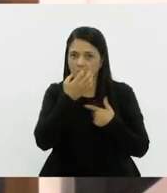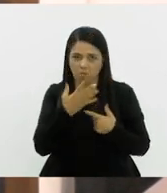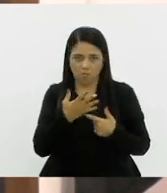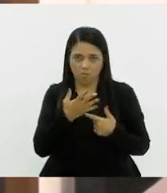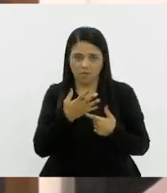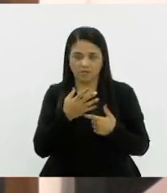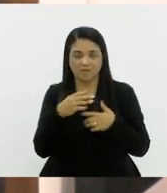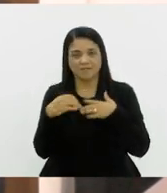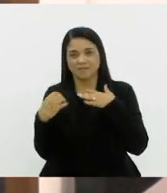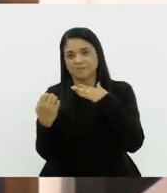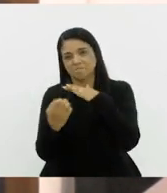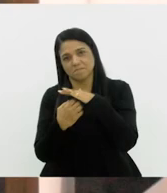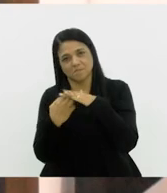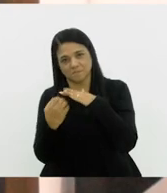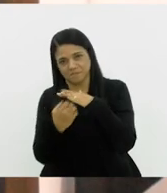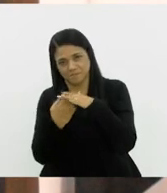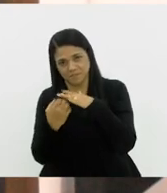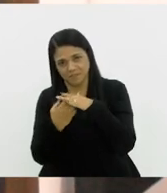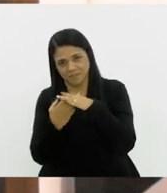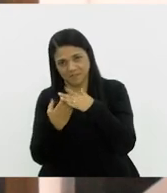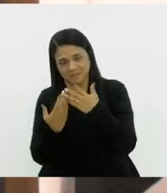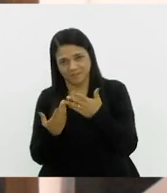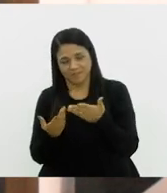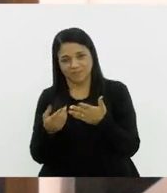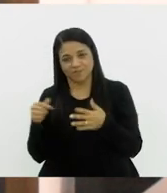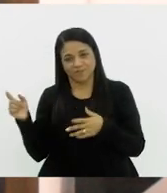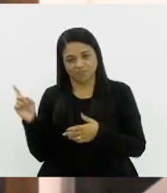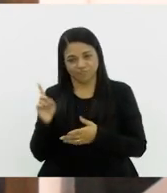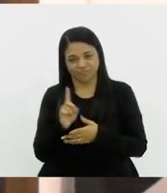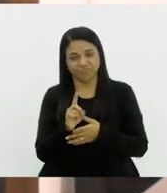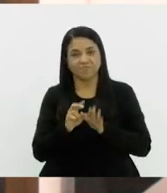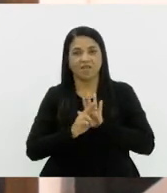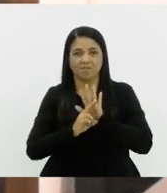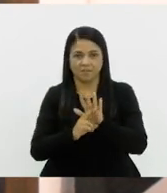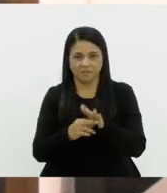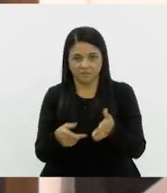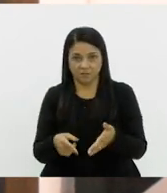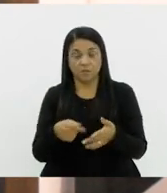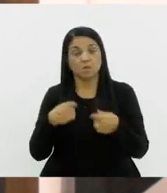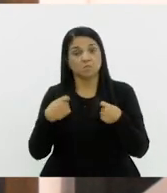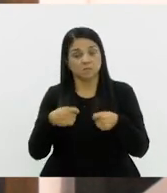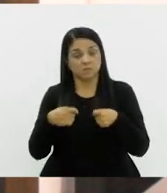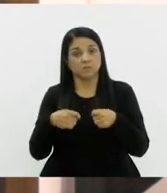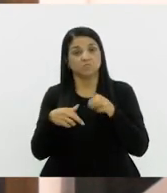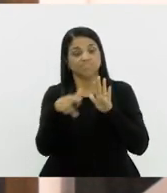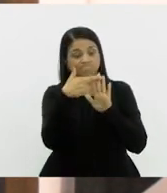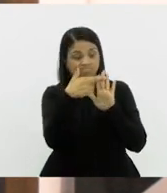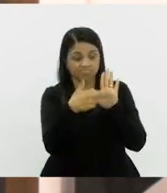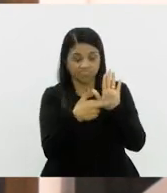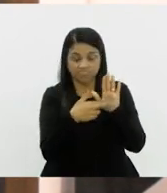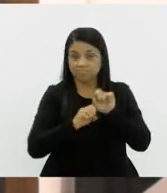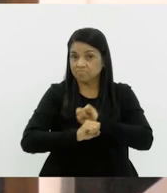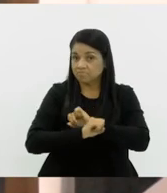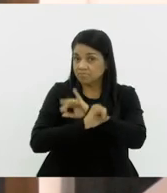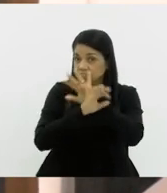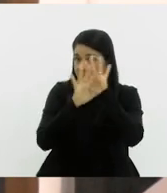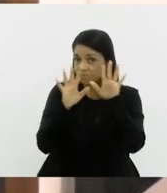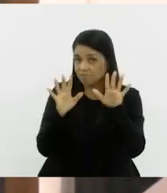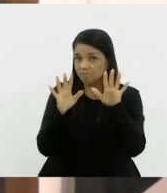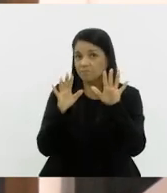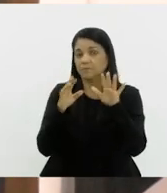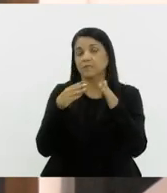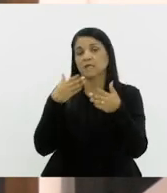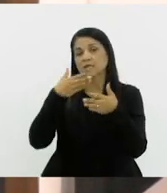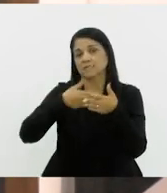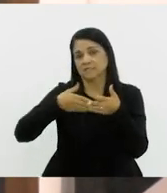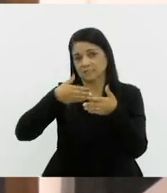das operadoras que vieram aqui. Nós precisamos ter medidas claras no sentido da